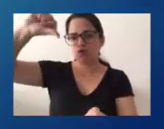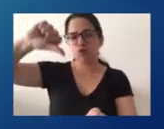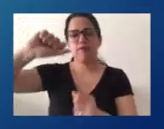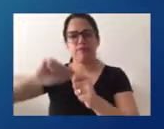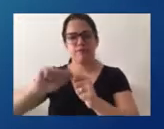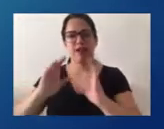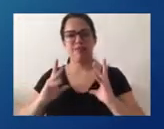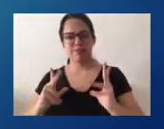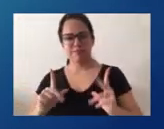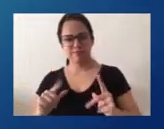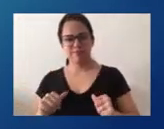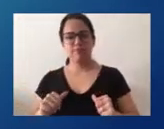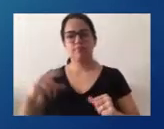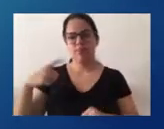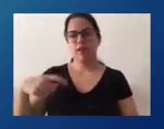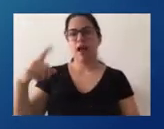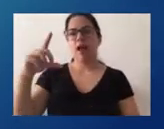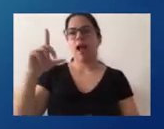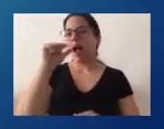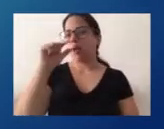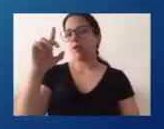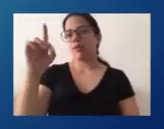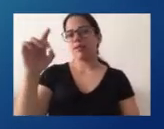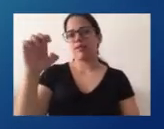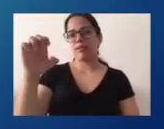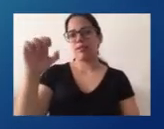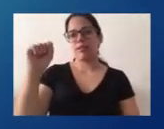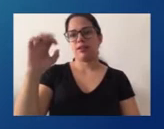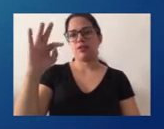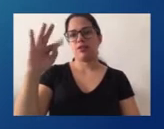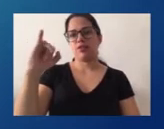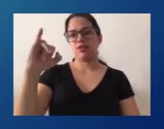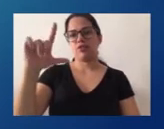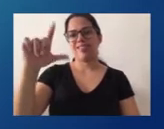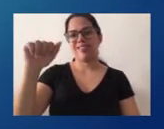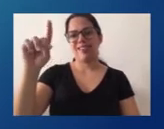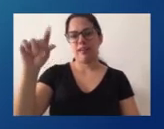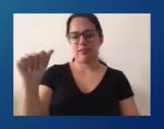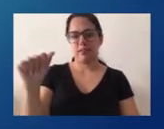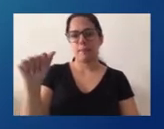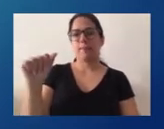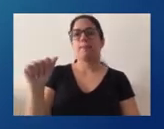fabricantes recomendam é que a água utilizada na autoclave seja água destilada.